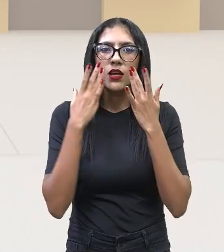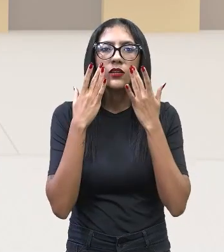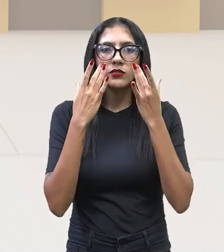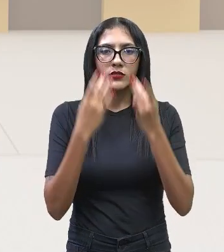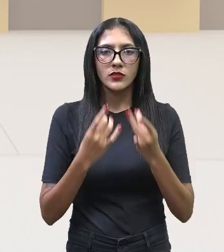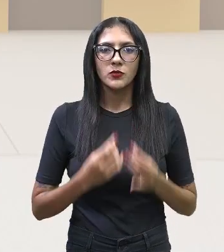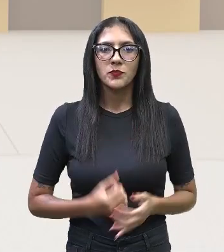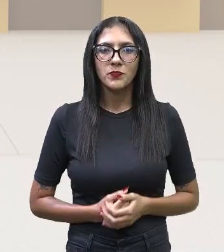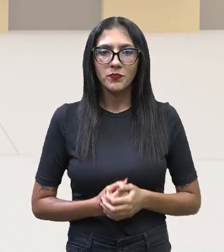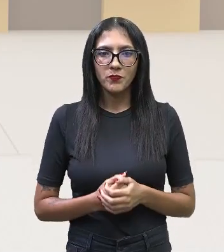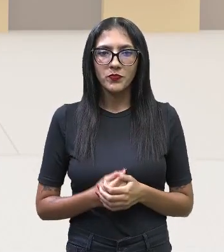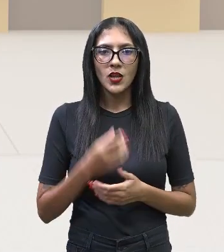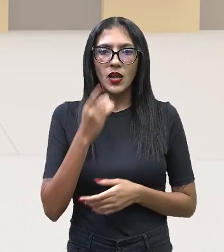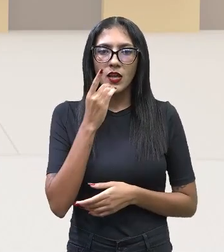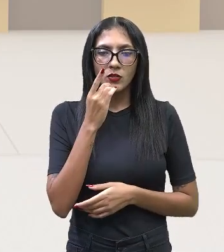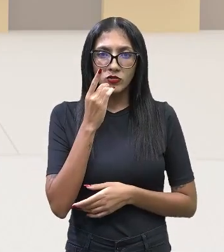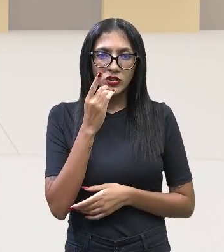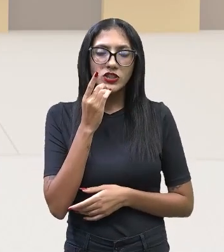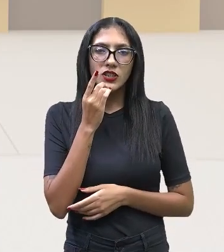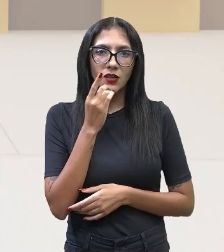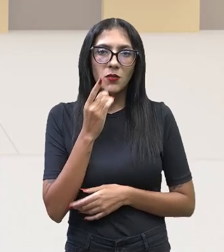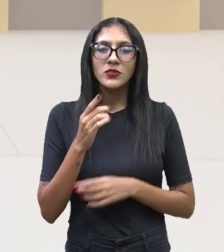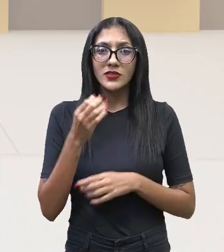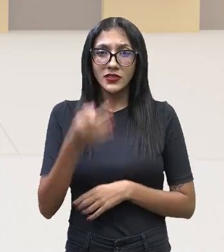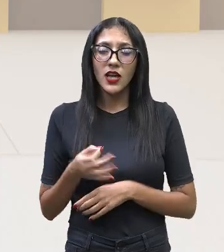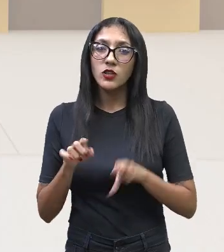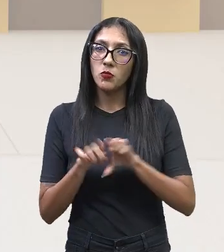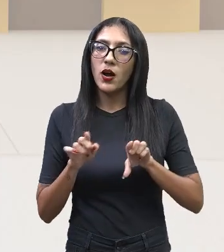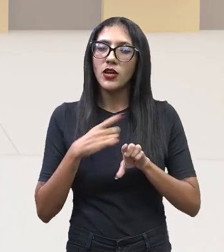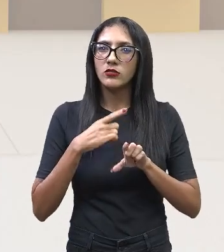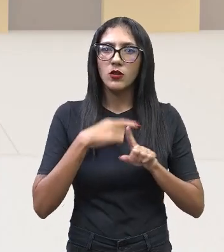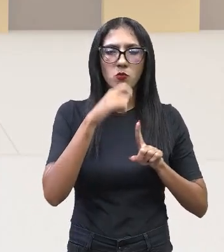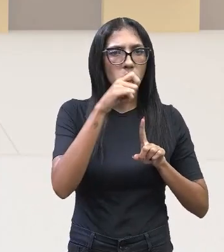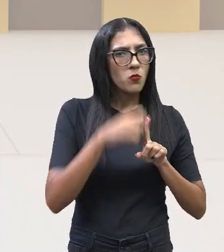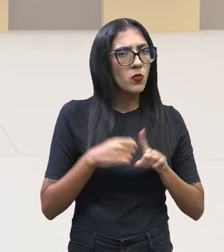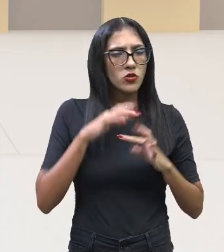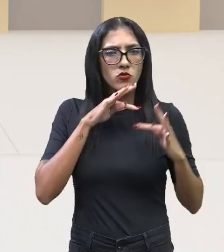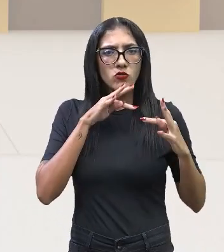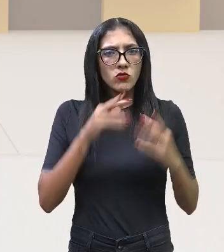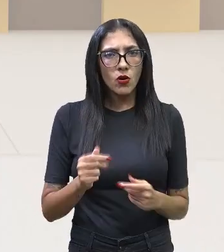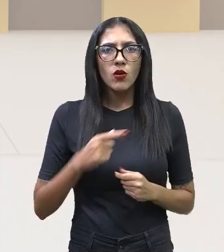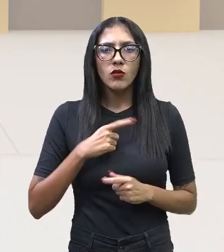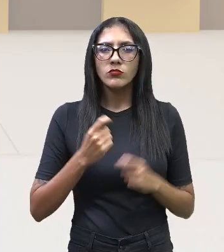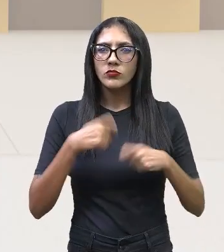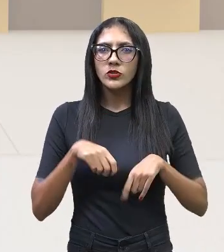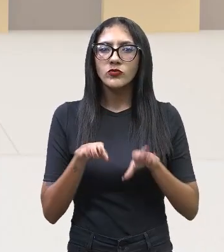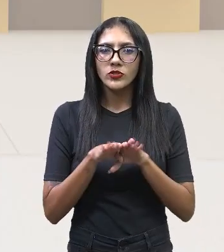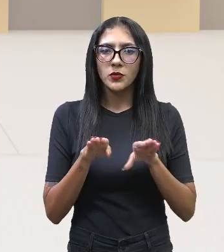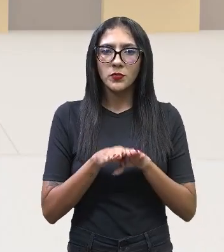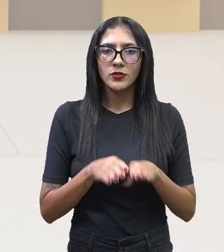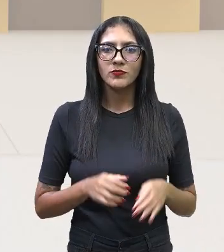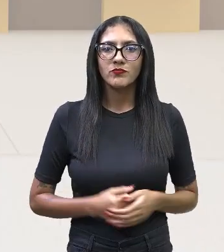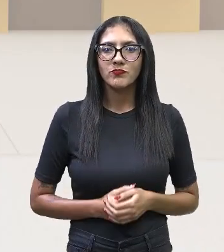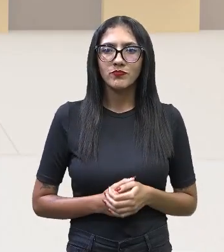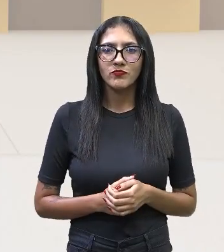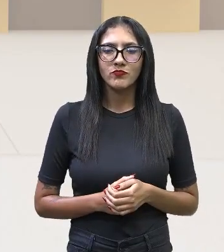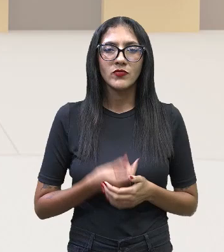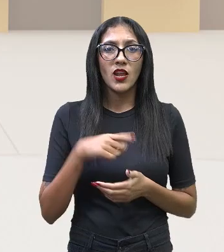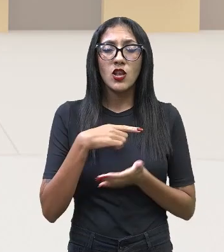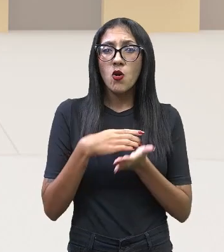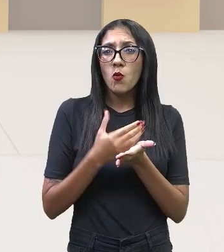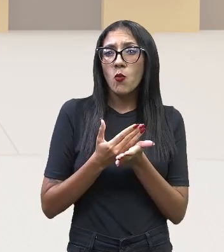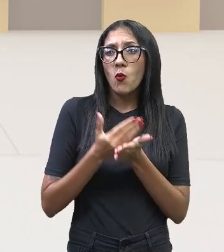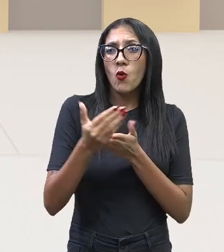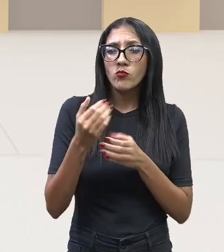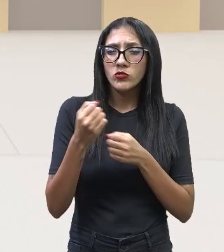Nós temos o dia do combate, mas é o mês todo onde a gente faz essa conscientização importante aí, né? Teve início lá em 2003, não foi isso?